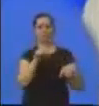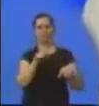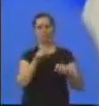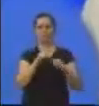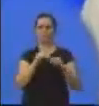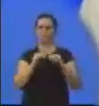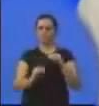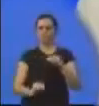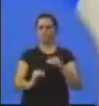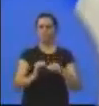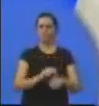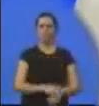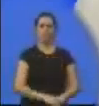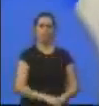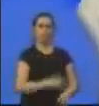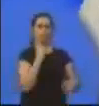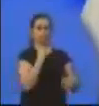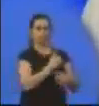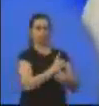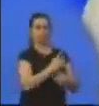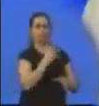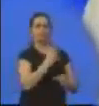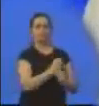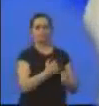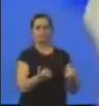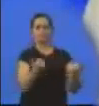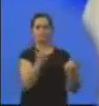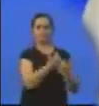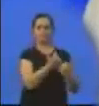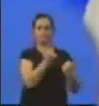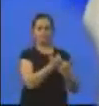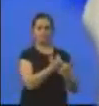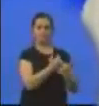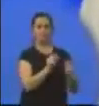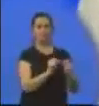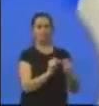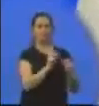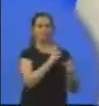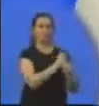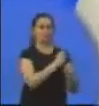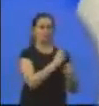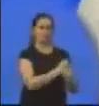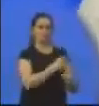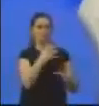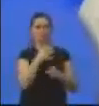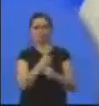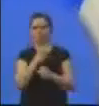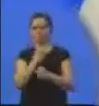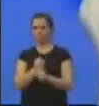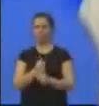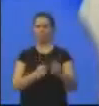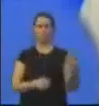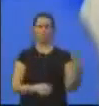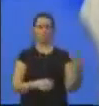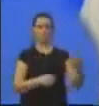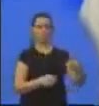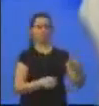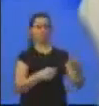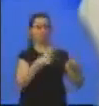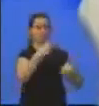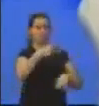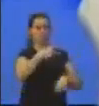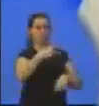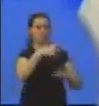grau do denominador. Então eu vou lá, substituo e faço a conta. Então eu fiquei com 3x², na realidade eu vou